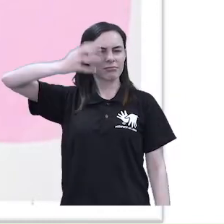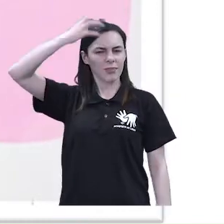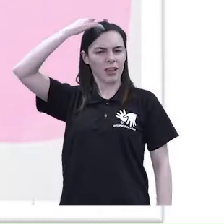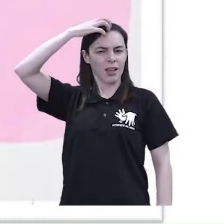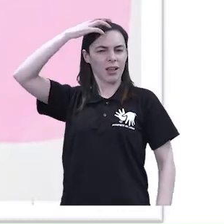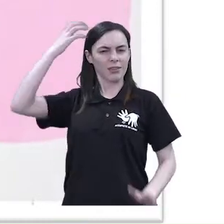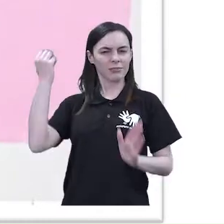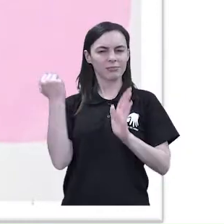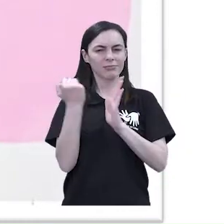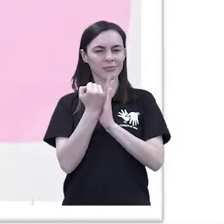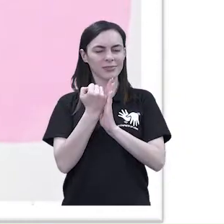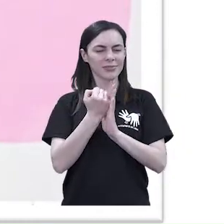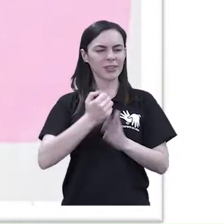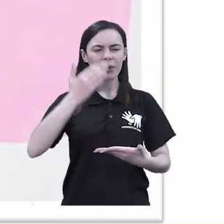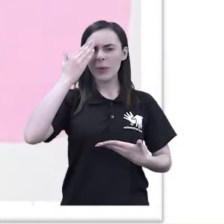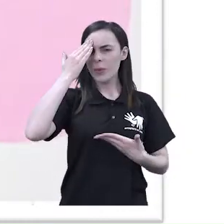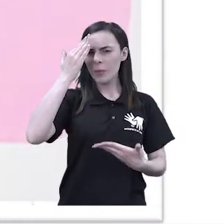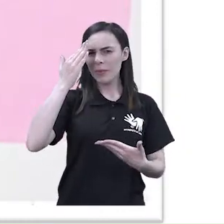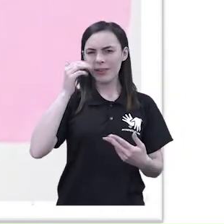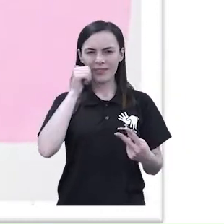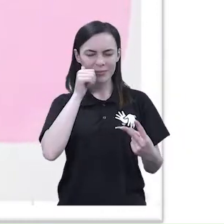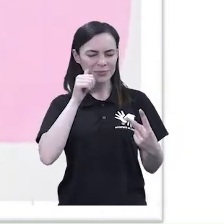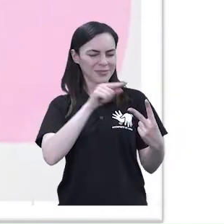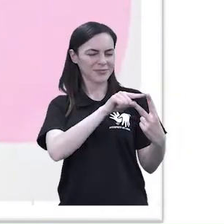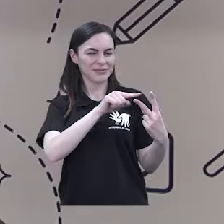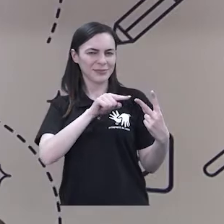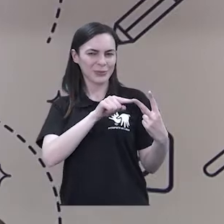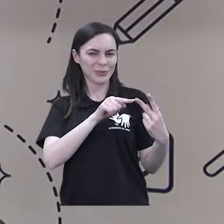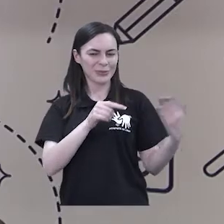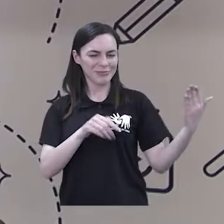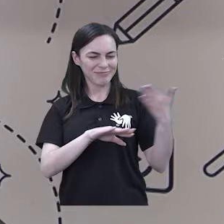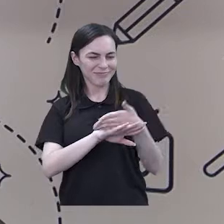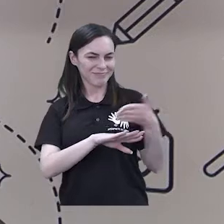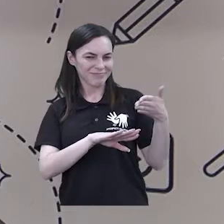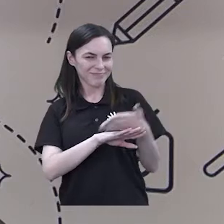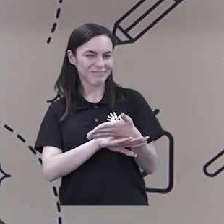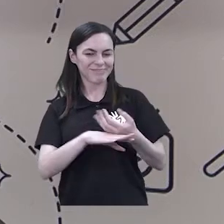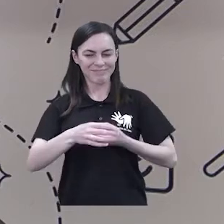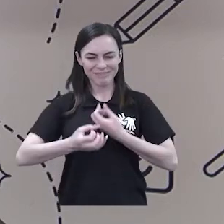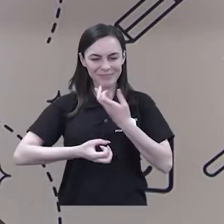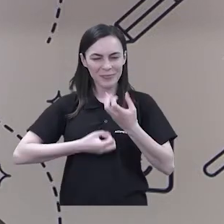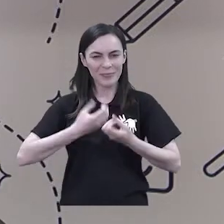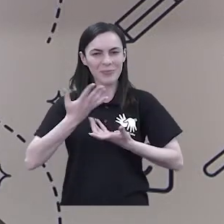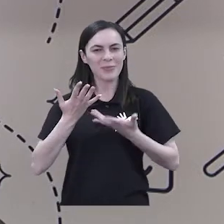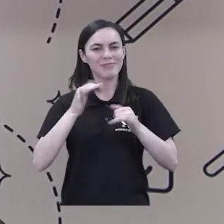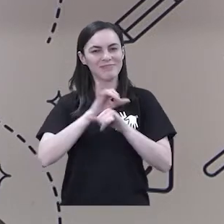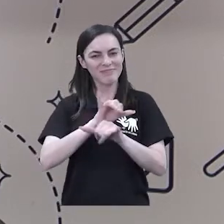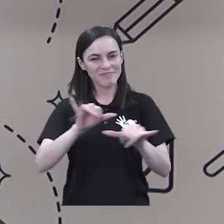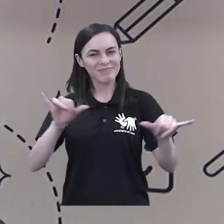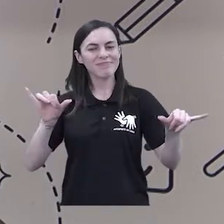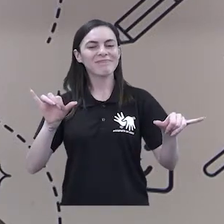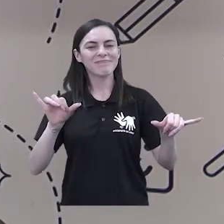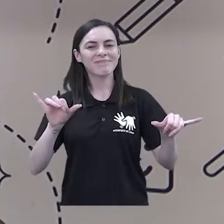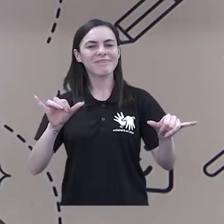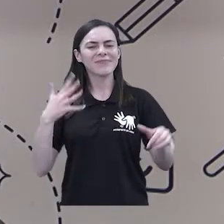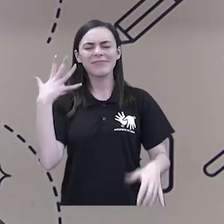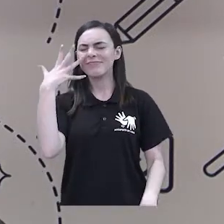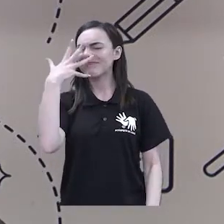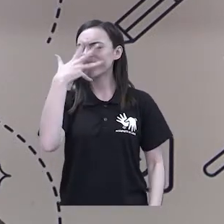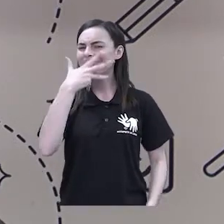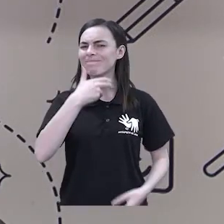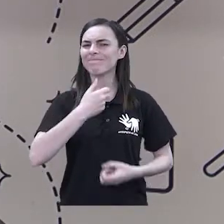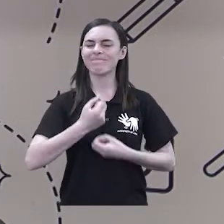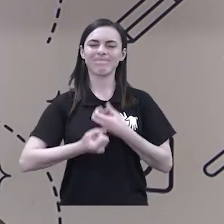rainha. Obrigada, Stephanie e Sofia, por fazerem parte deste momento aqui declamando os nossos versos